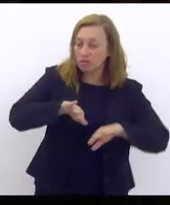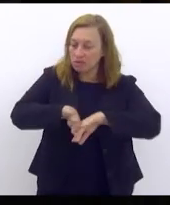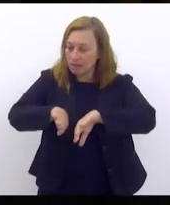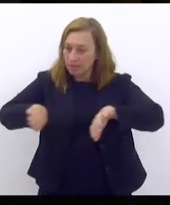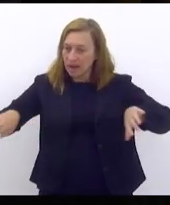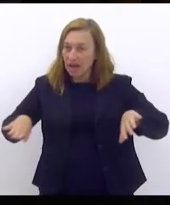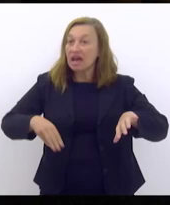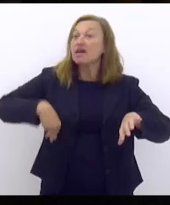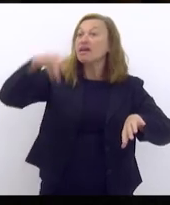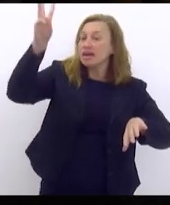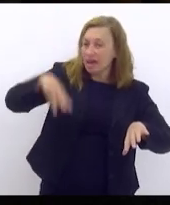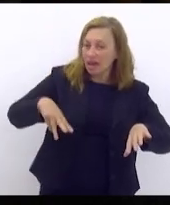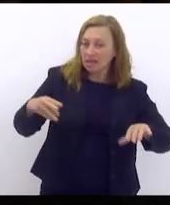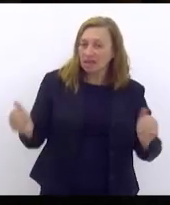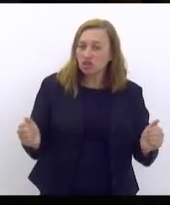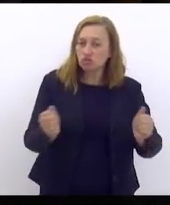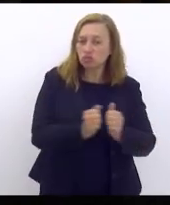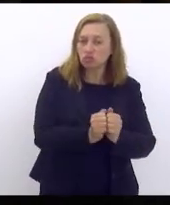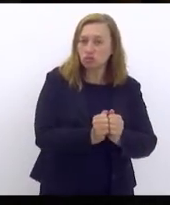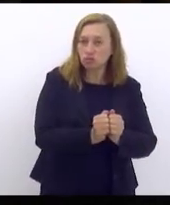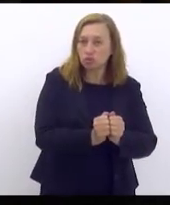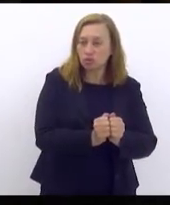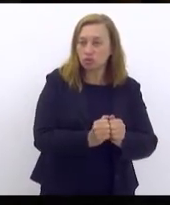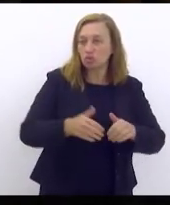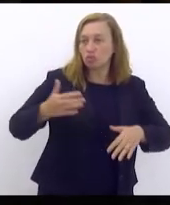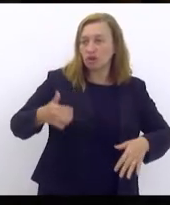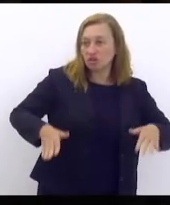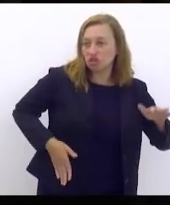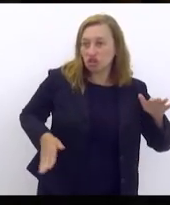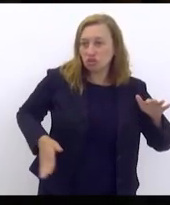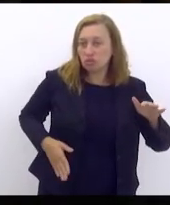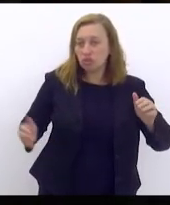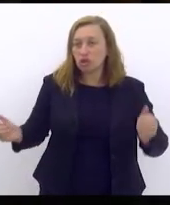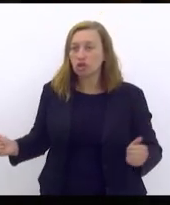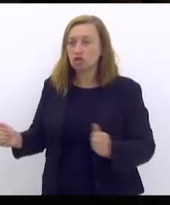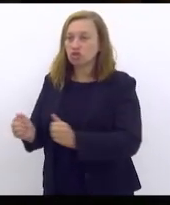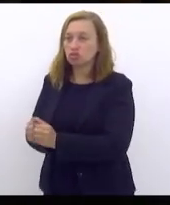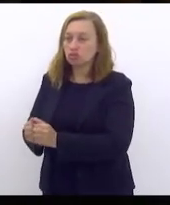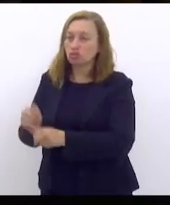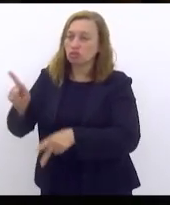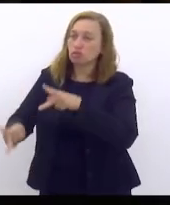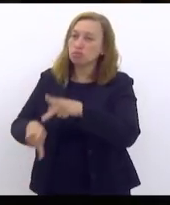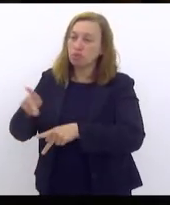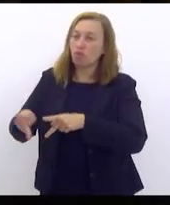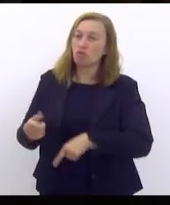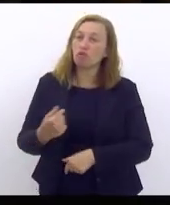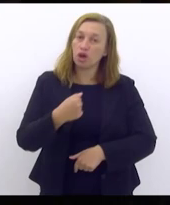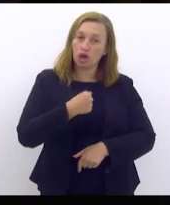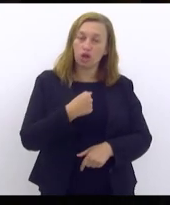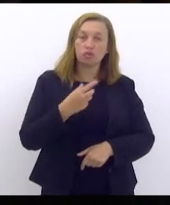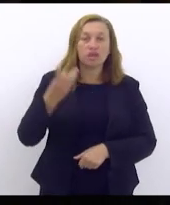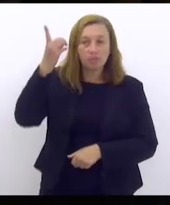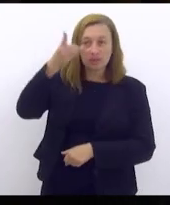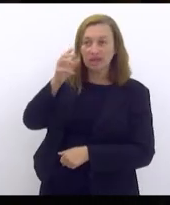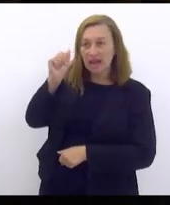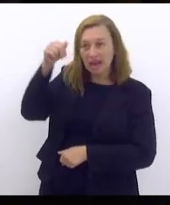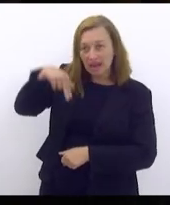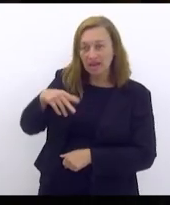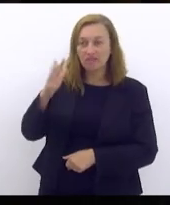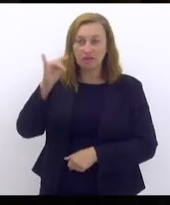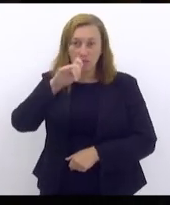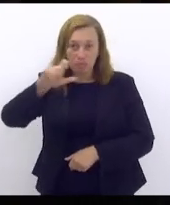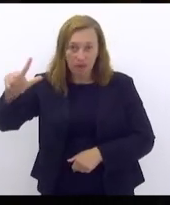quem está do lado de quem, nós. Eu, deputado Alan Lopes, deputado Felipe